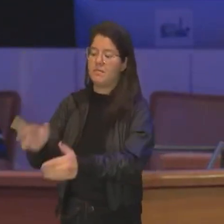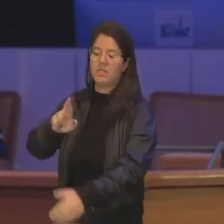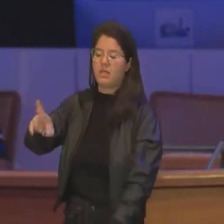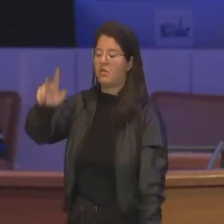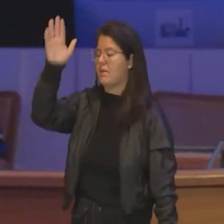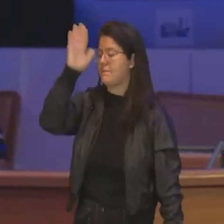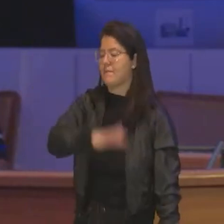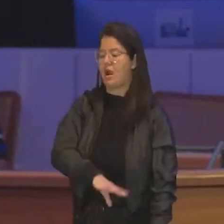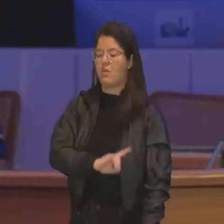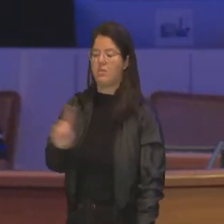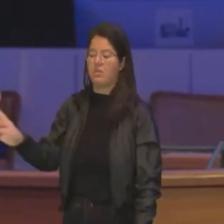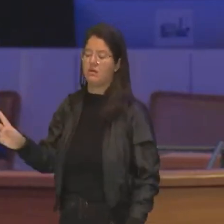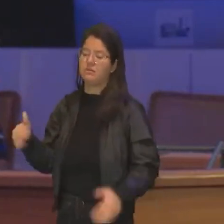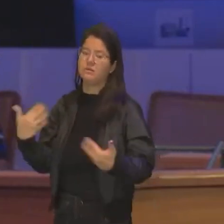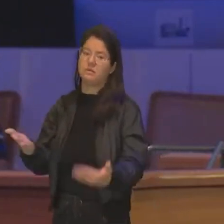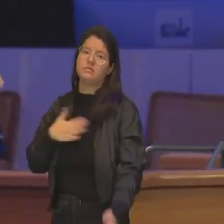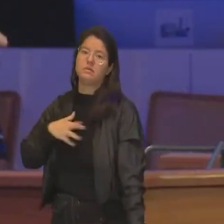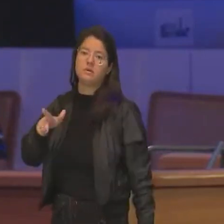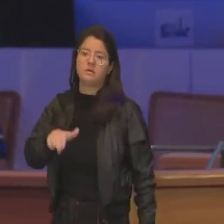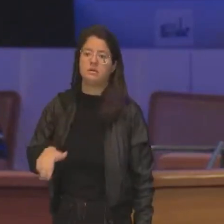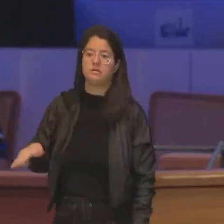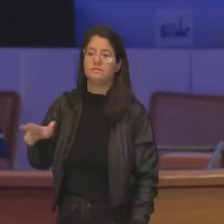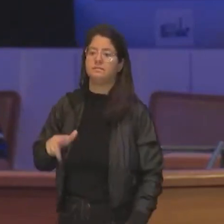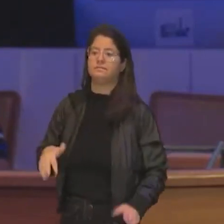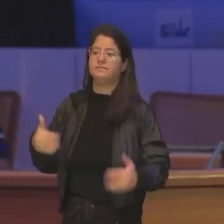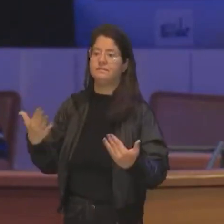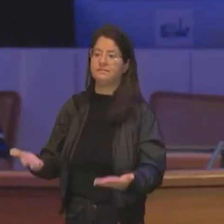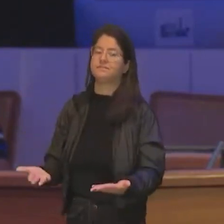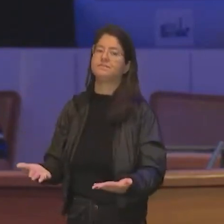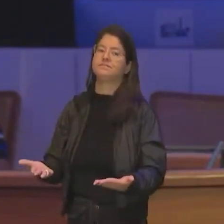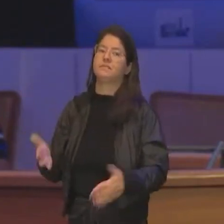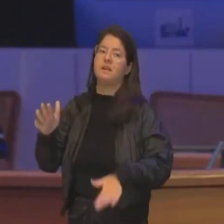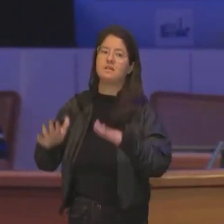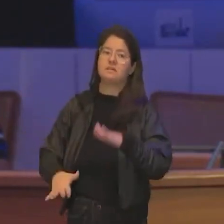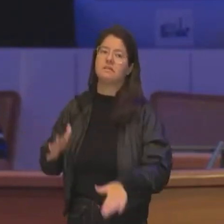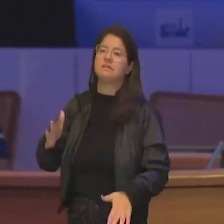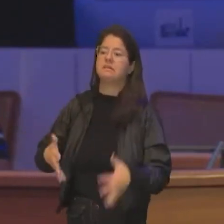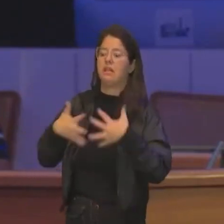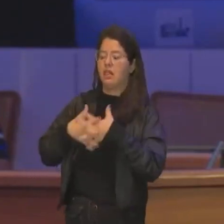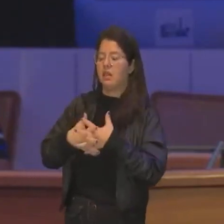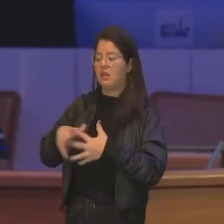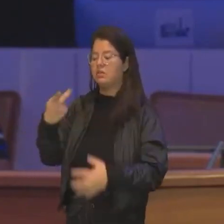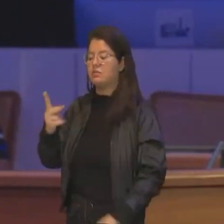mal. Então, meu irmão, aqui, talvez uma encruzilhada na sua vida,